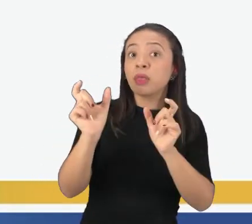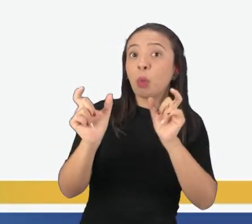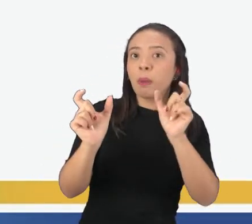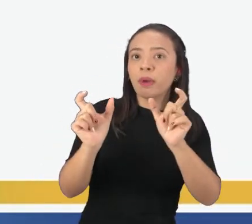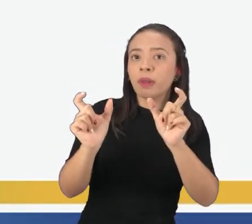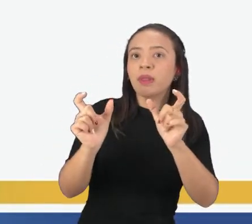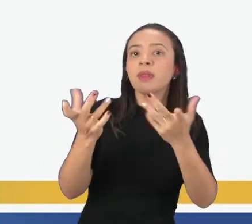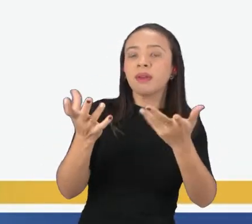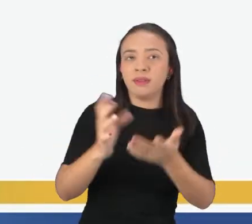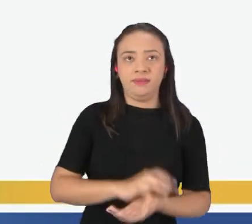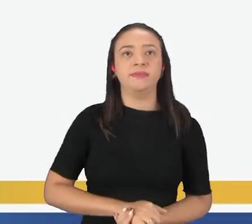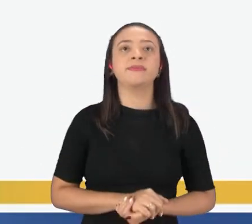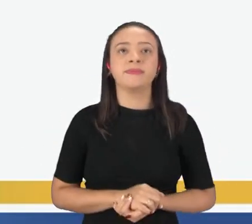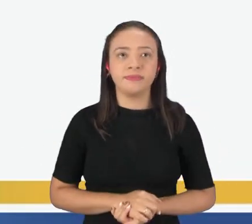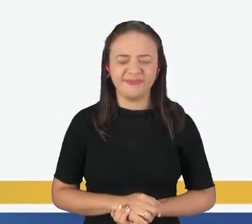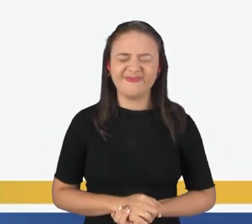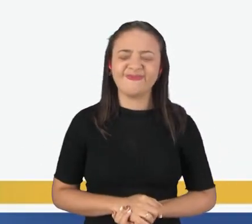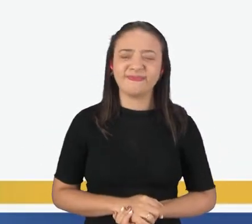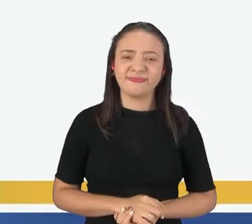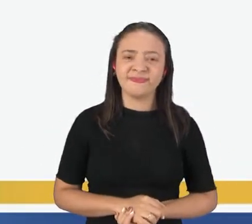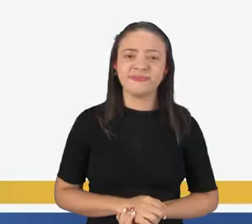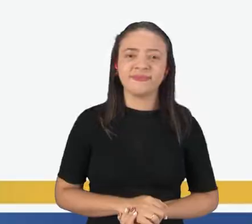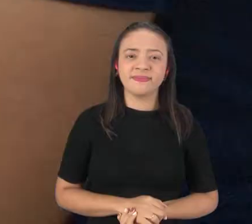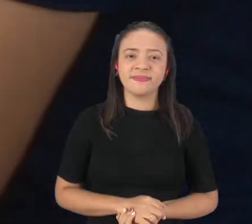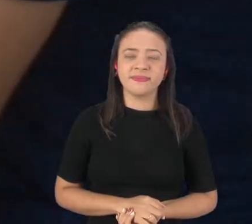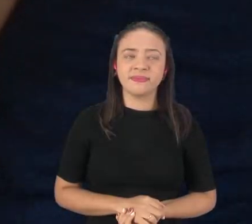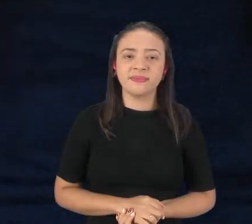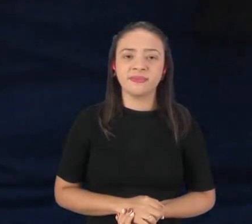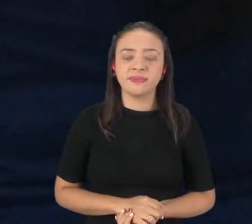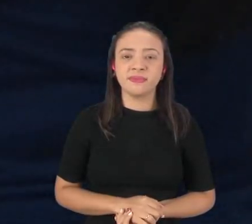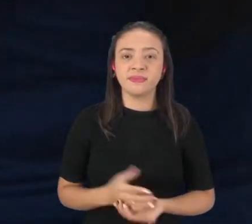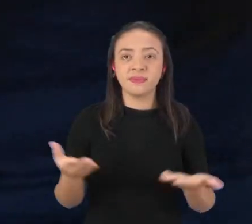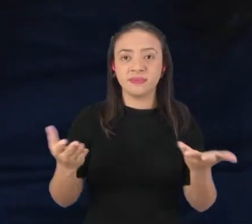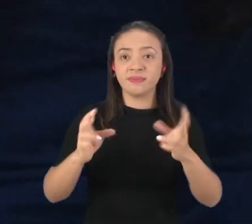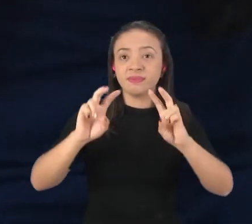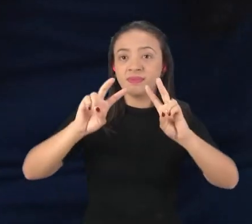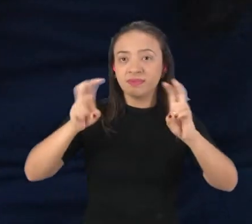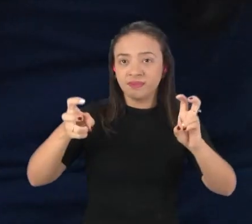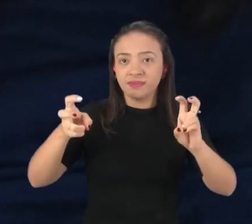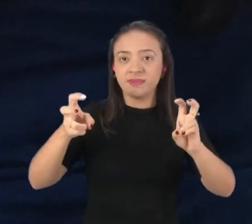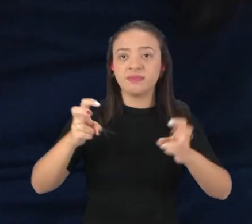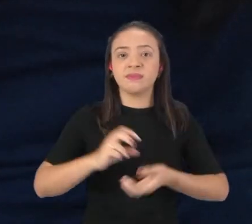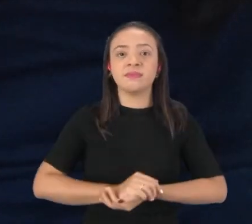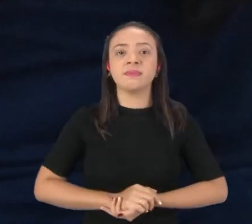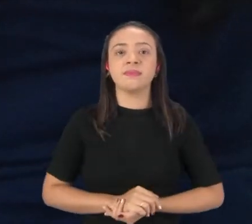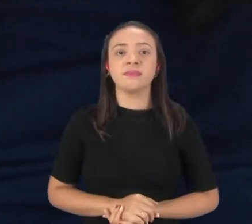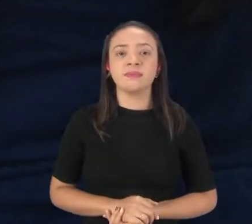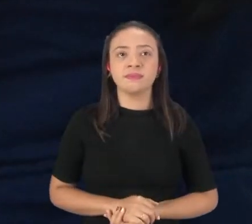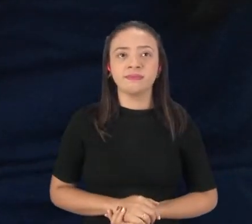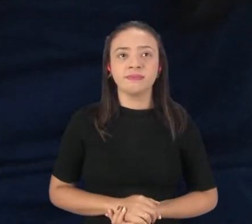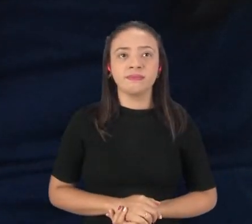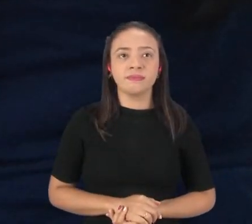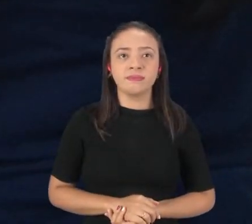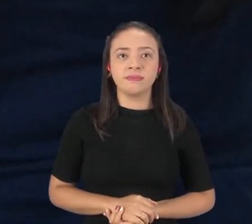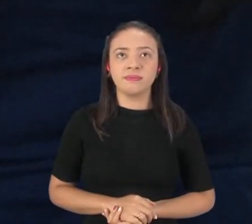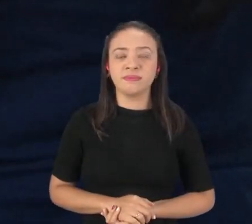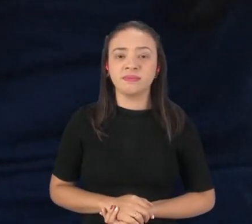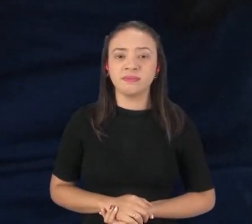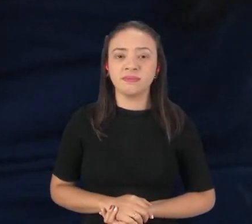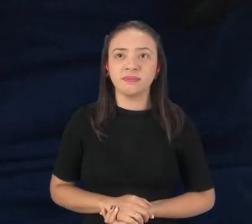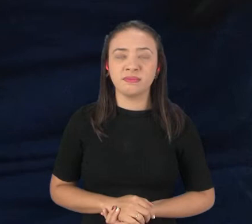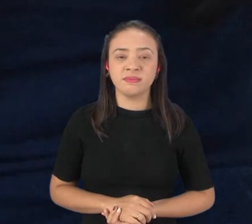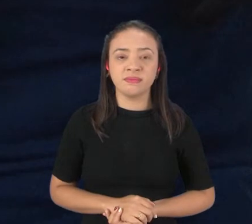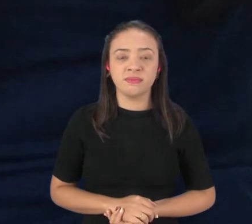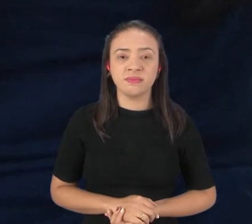ou expressão, ok? Então, é as aspas. Vou colocar aqui as